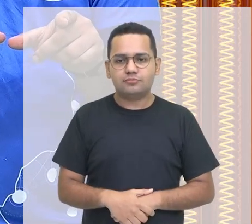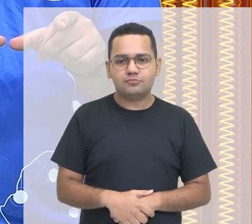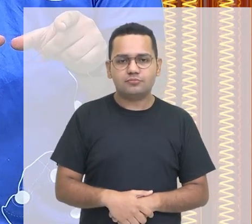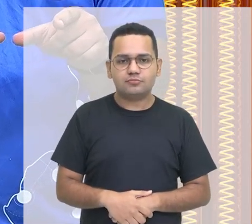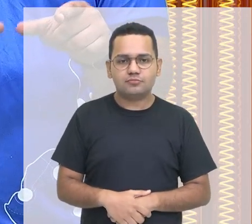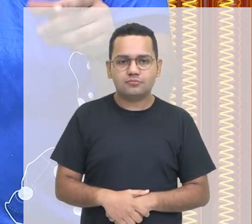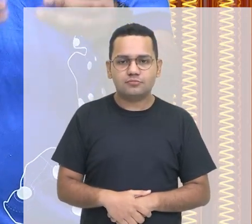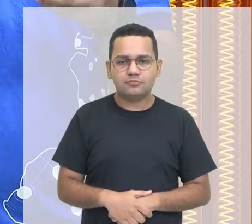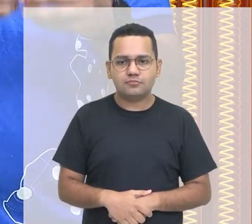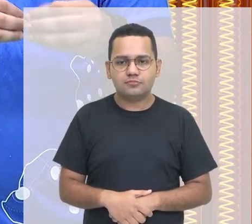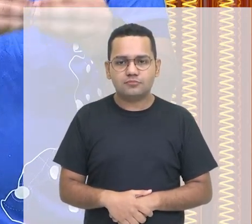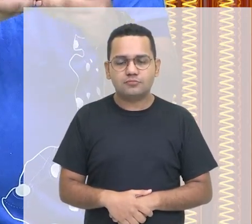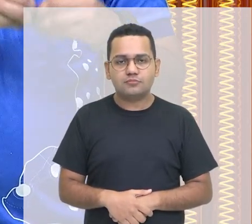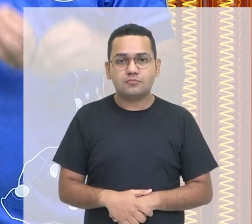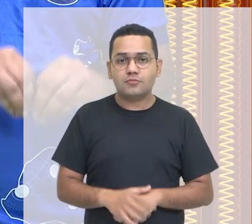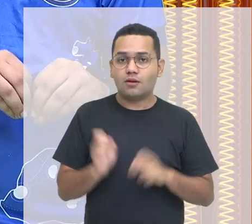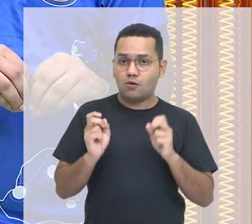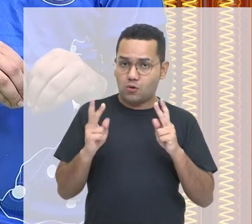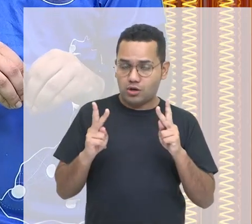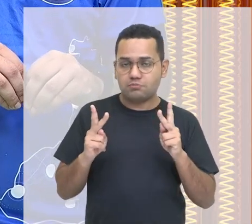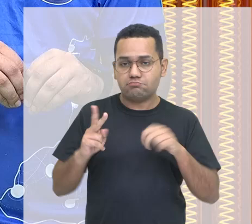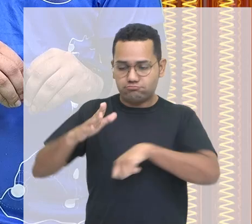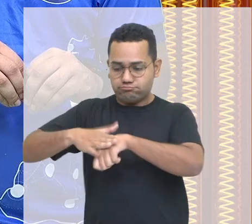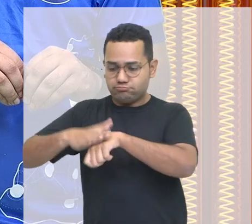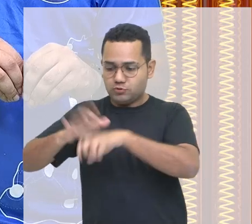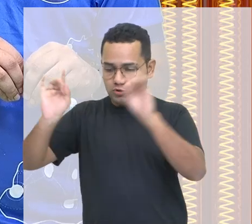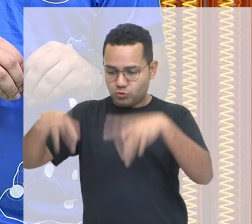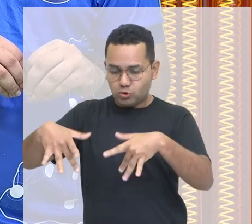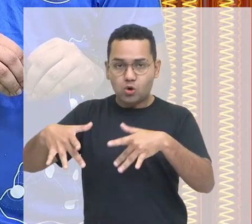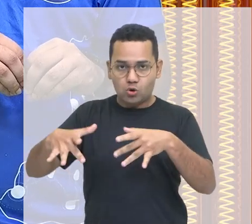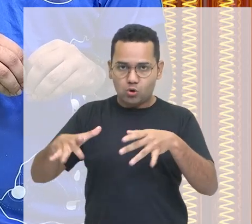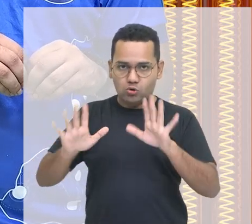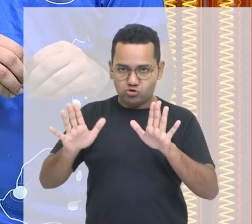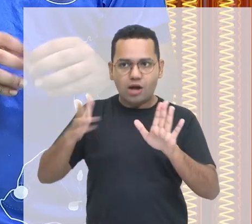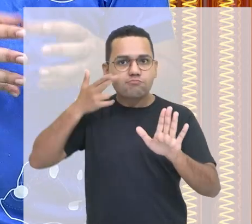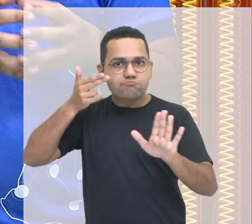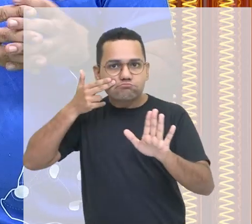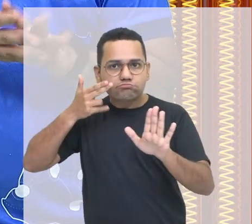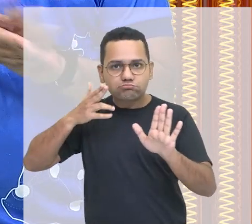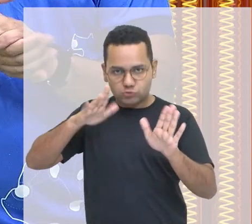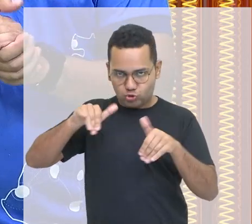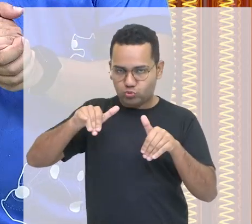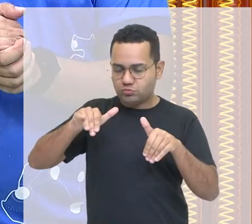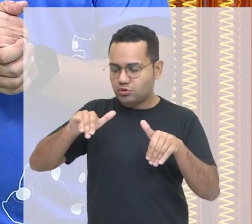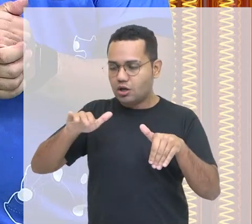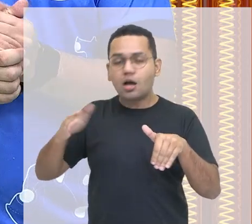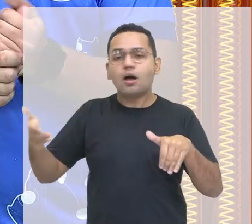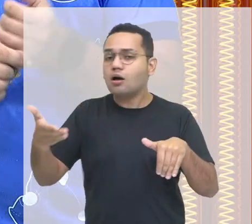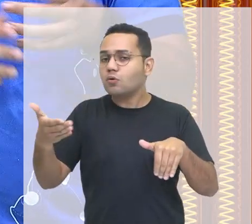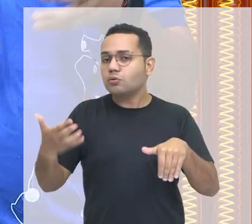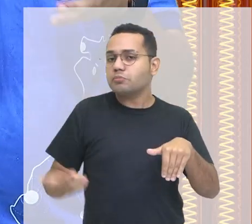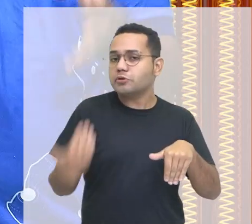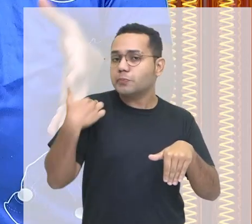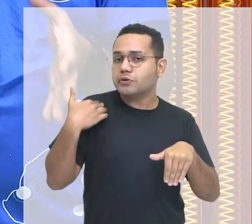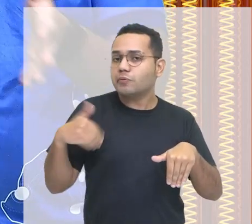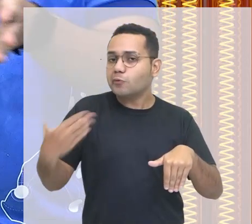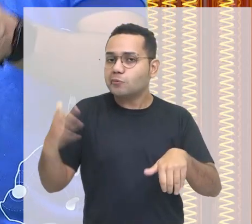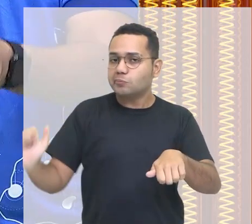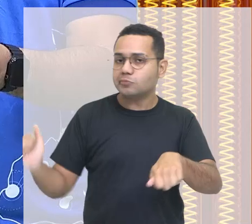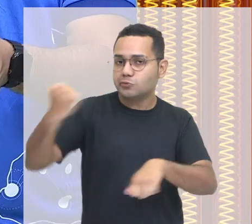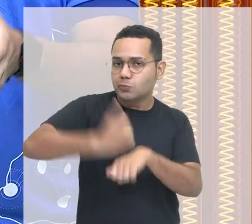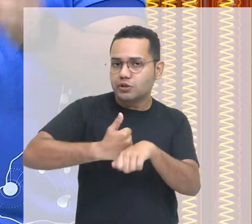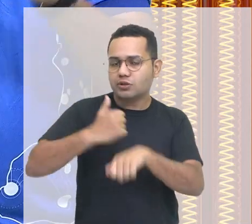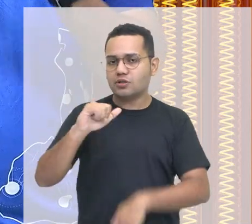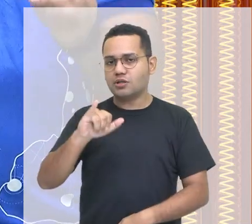assume após a renúncia dele, né, do Fernando Collor de Mello, você vai ter justamente o